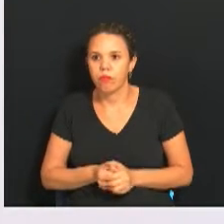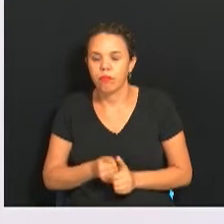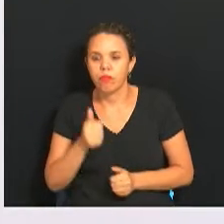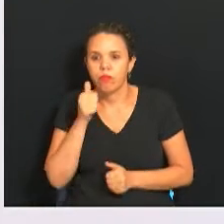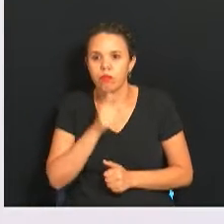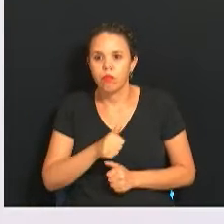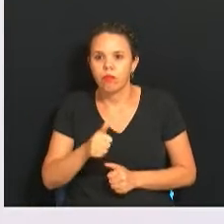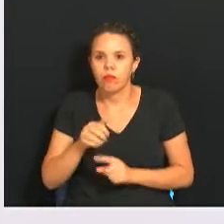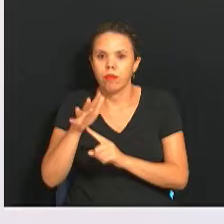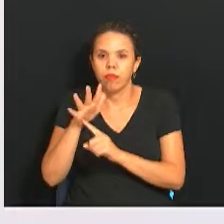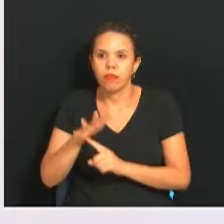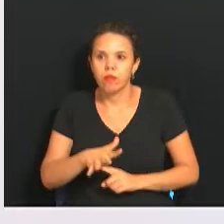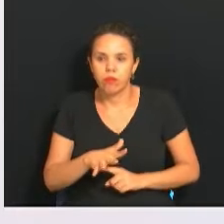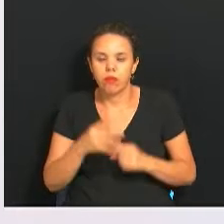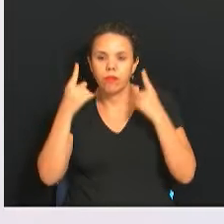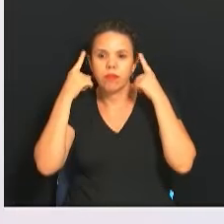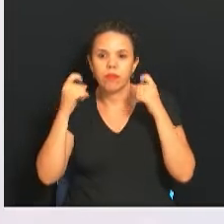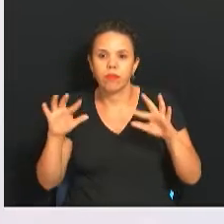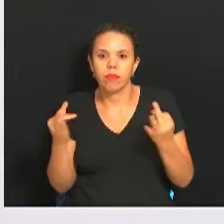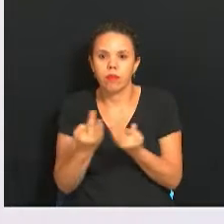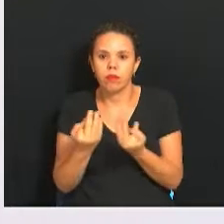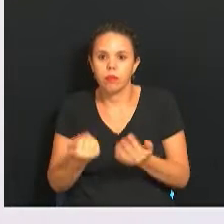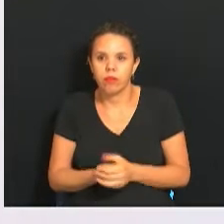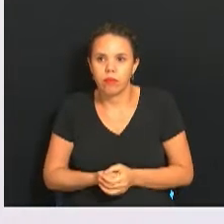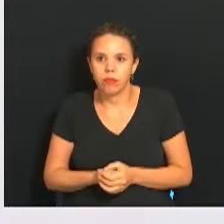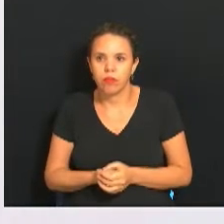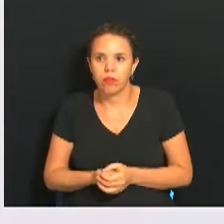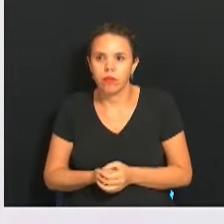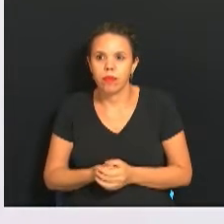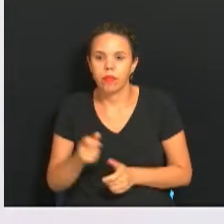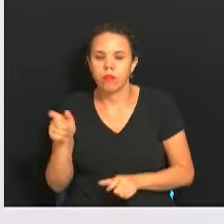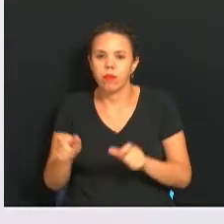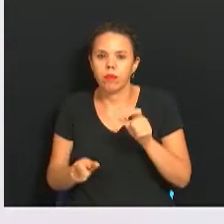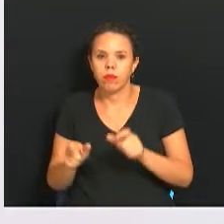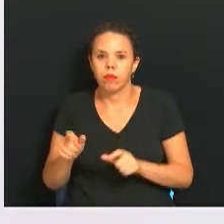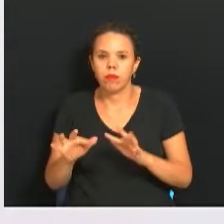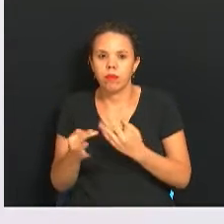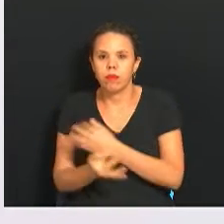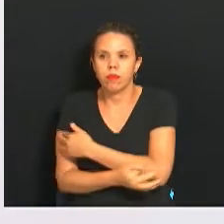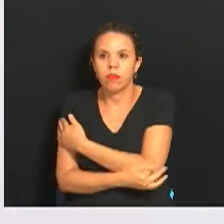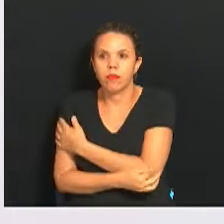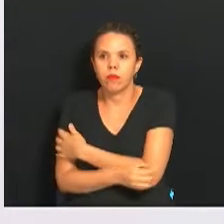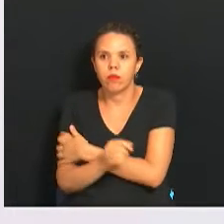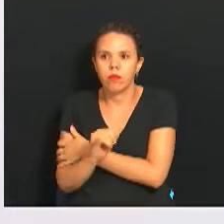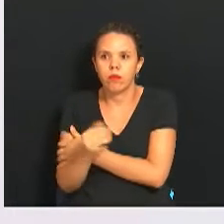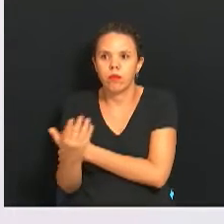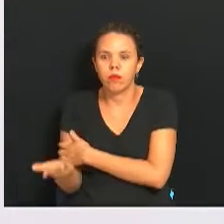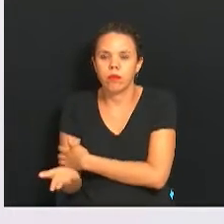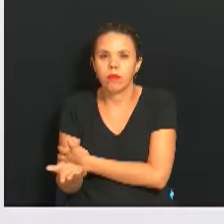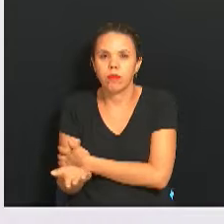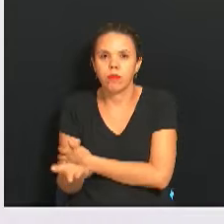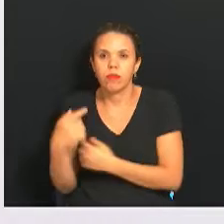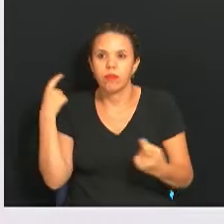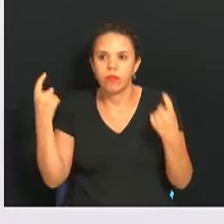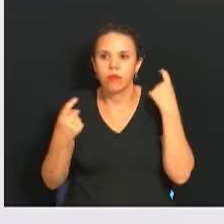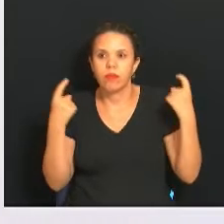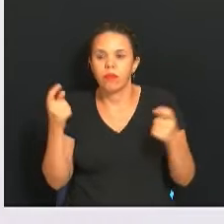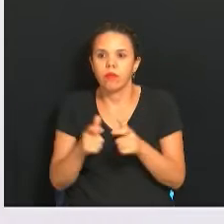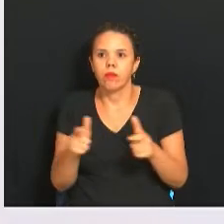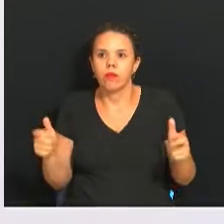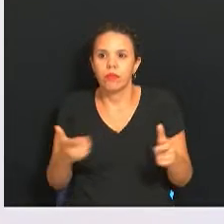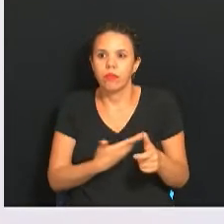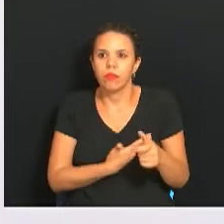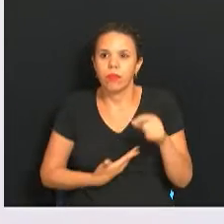que são vítimas da violência doméstica pelos seus supostos agressores, sendo que a preocupação é muito grande do poder